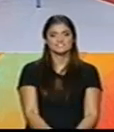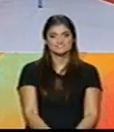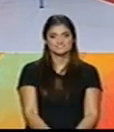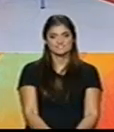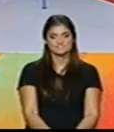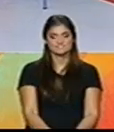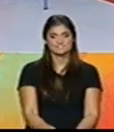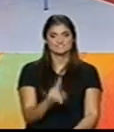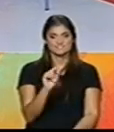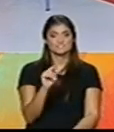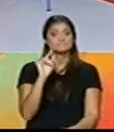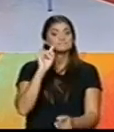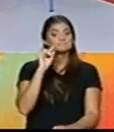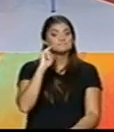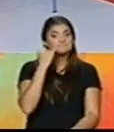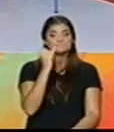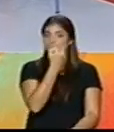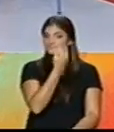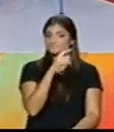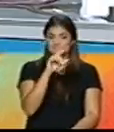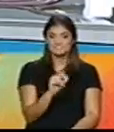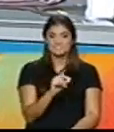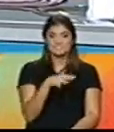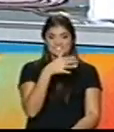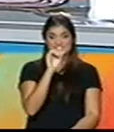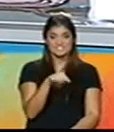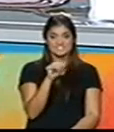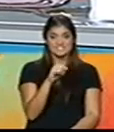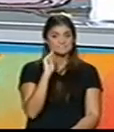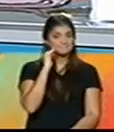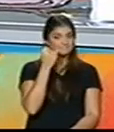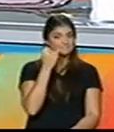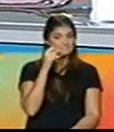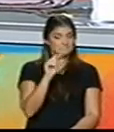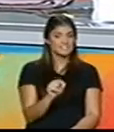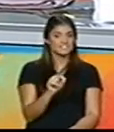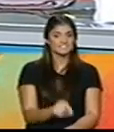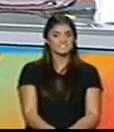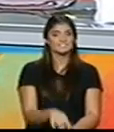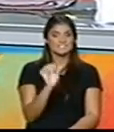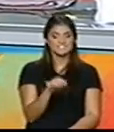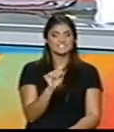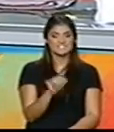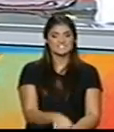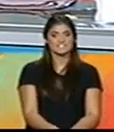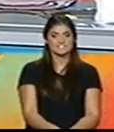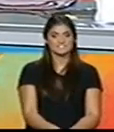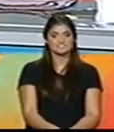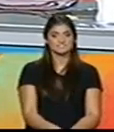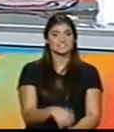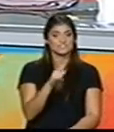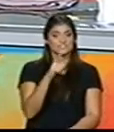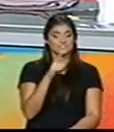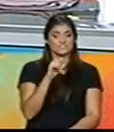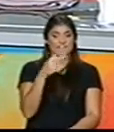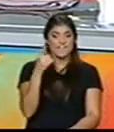eternas covinhas da Glória Pires. Fica, a gente tem a covinha também. Covinha, sim, não é? Sim. Não dá para disfarçar, não é? Ela,